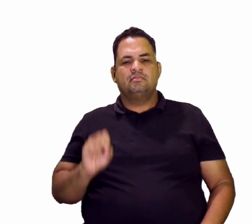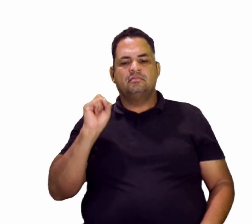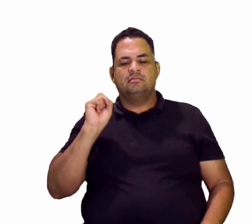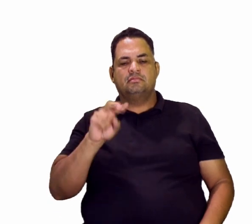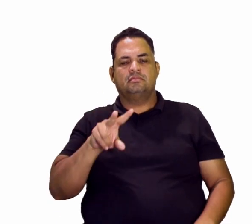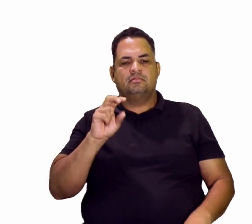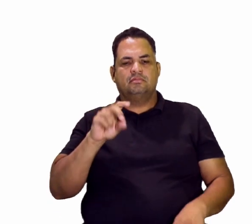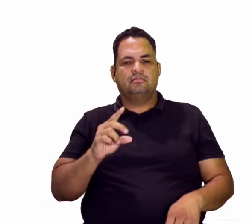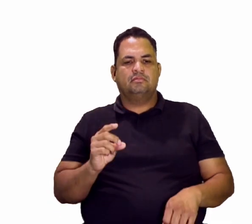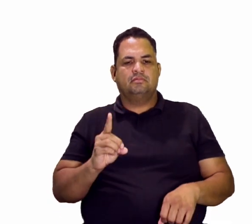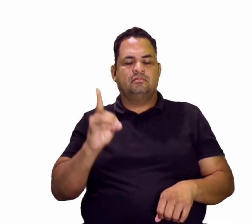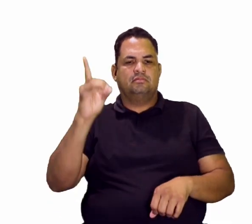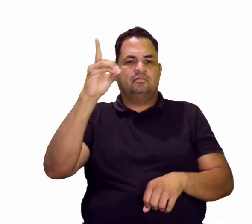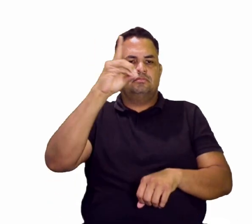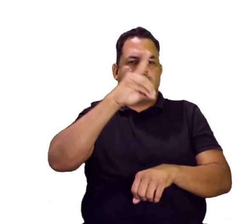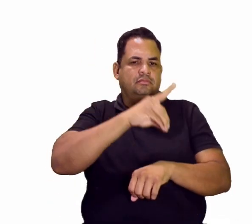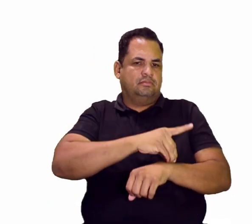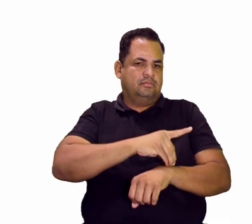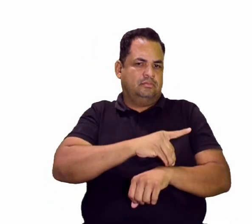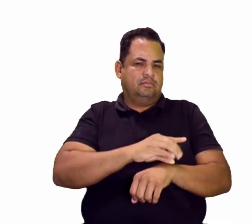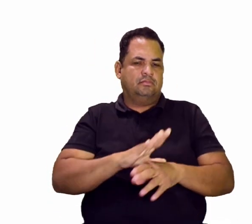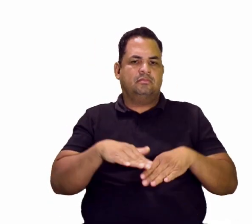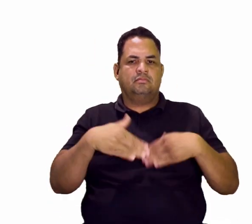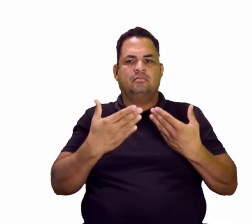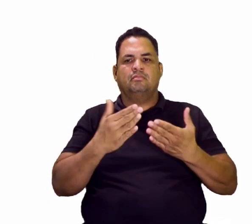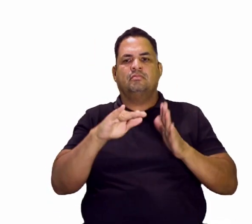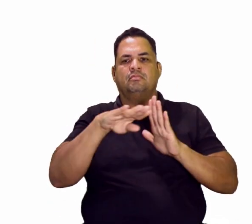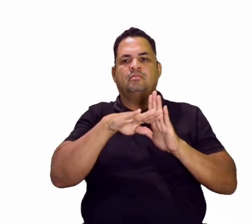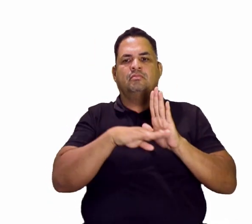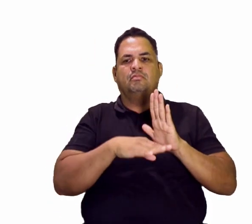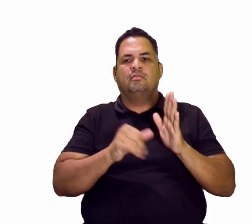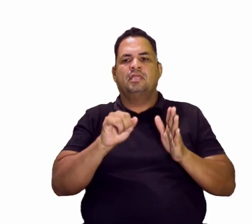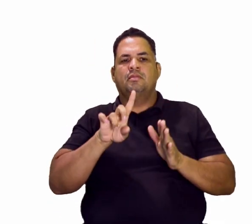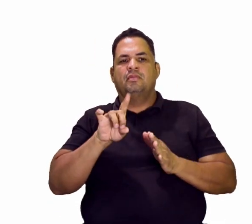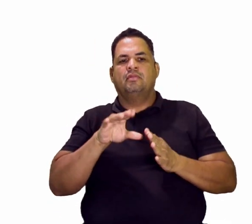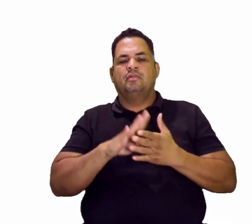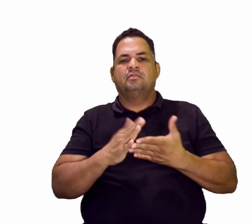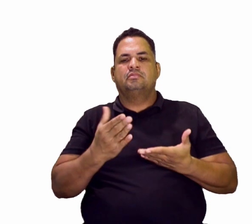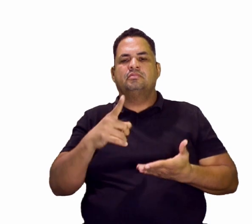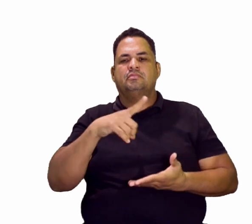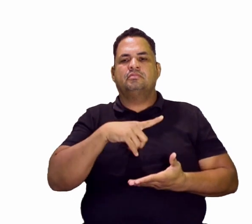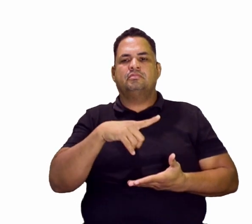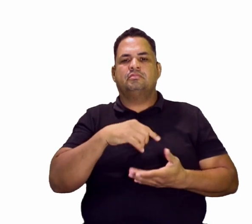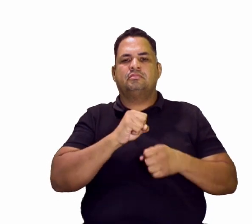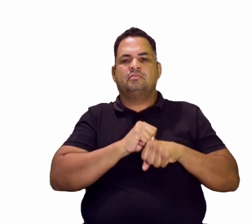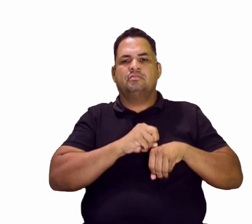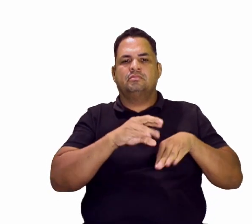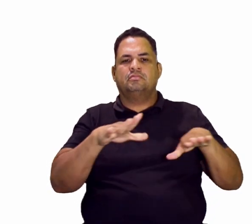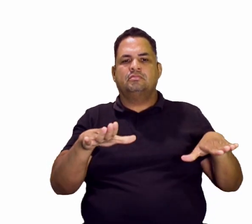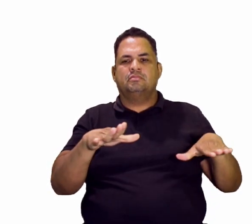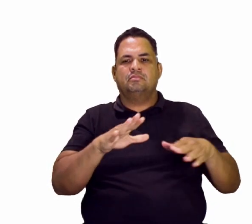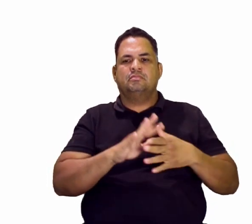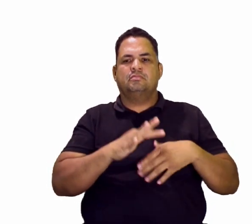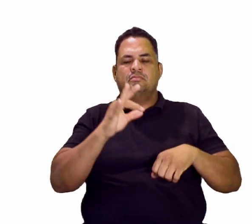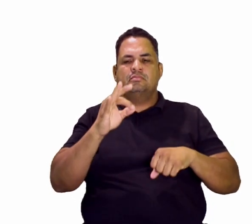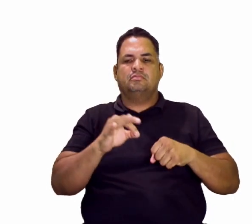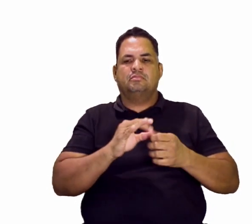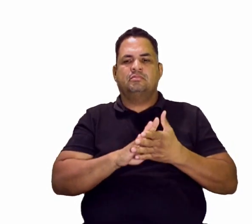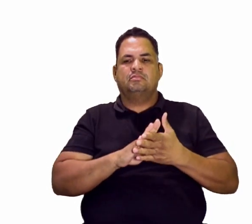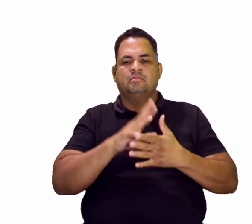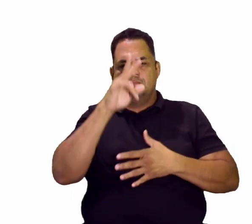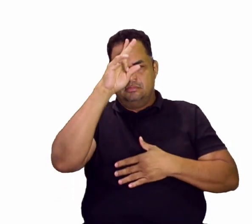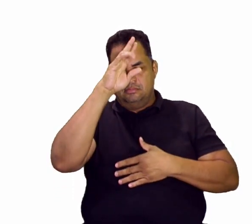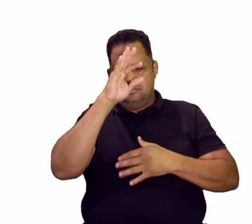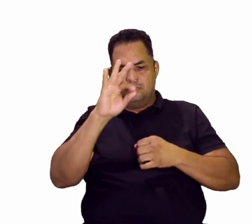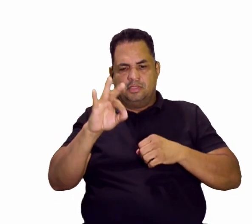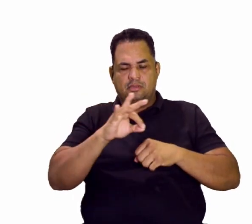é classificado como um arbovírus. Lembra qual é o arbovírus? Exatamente, aqueles que são transmitidos por insetos, no caso